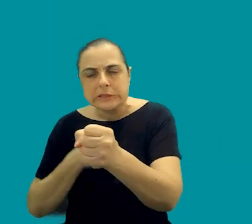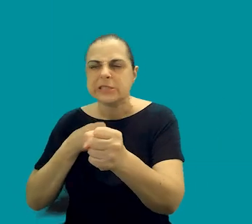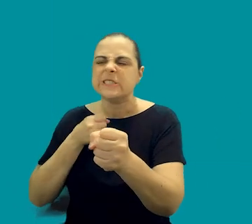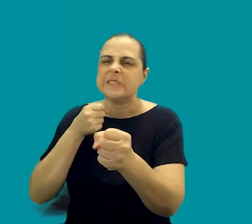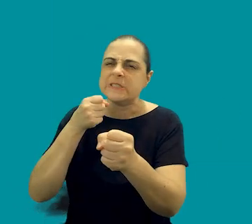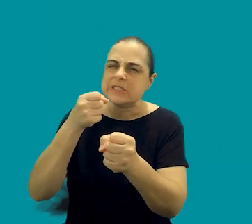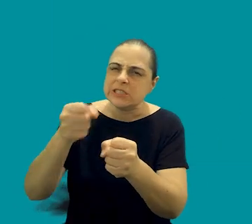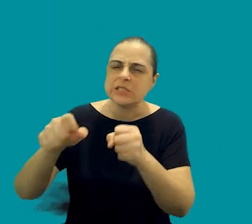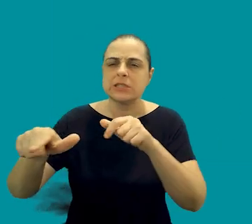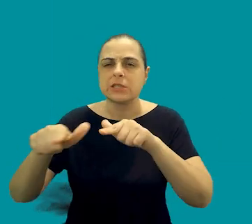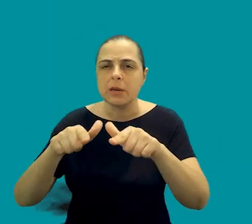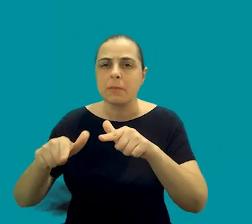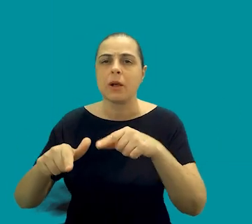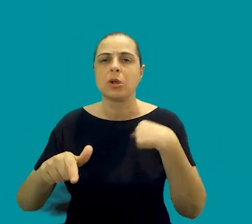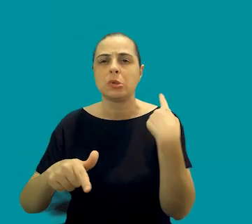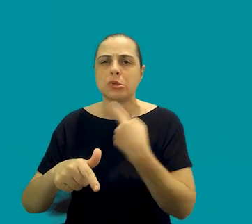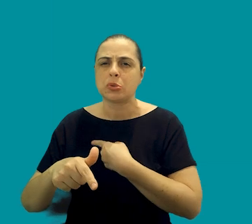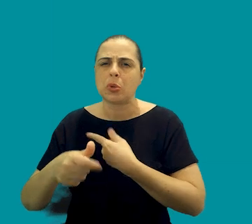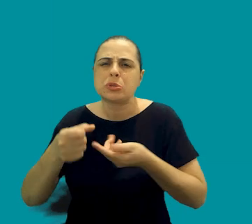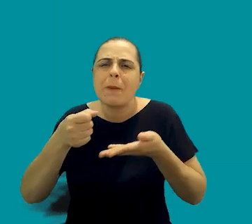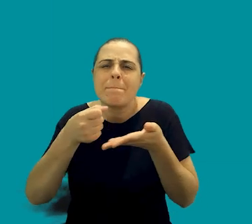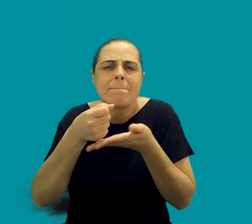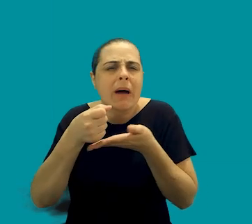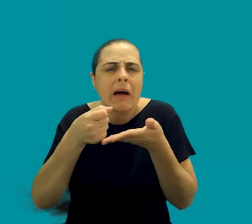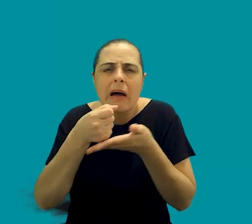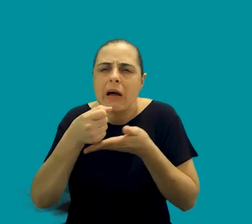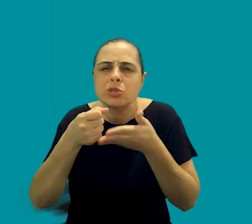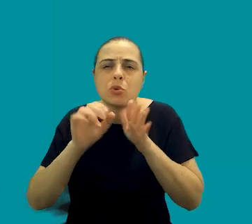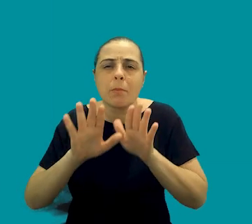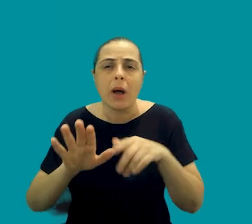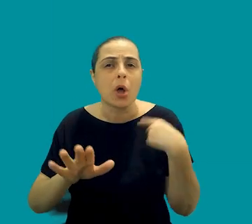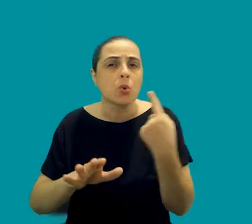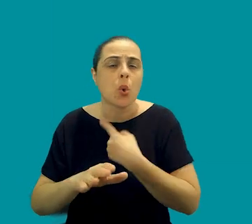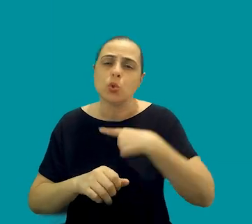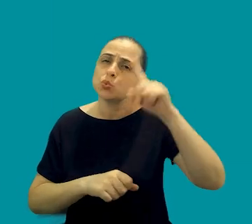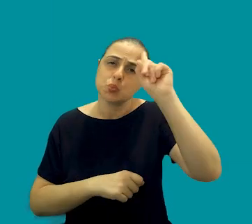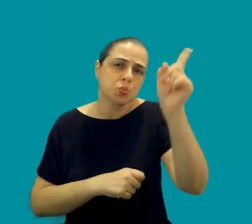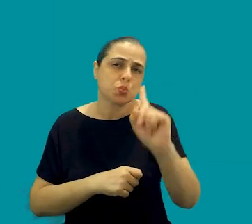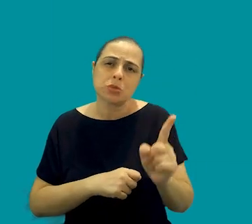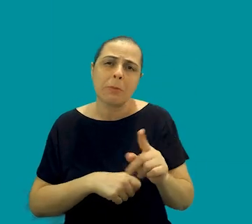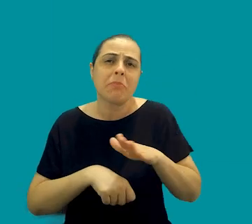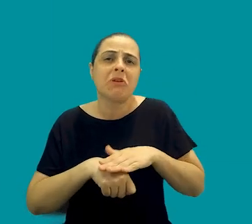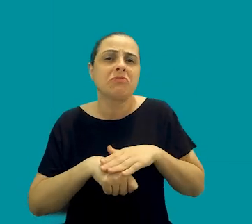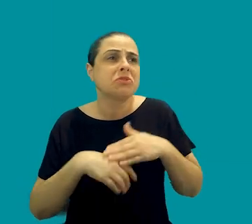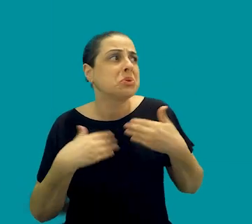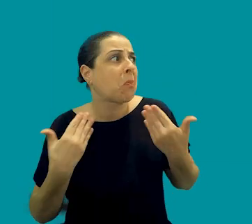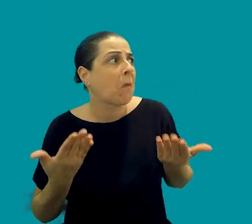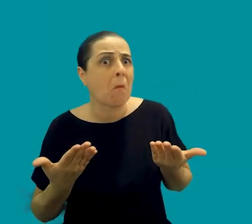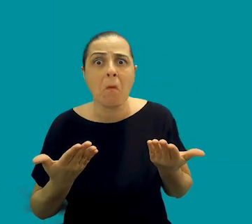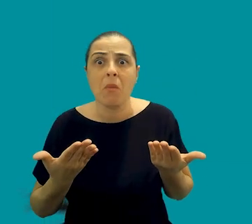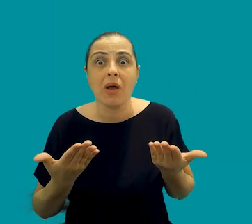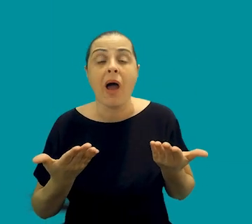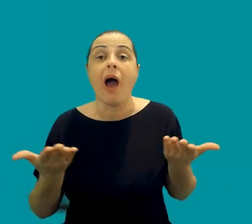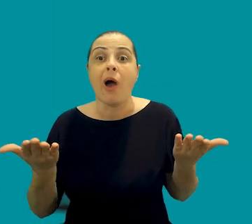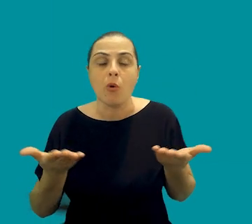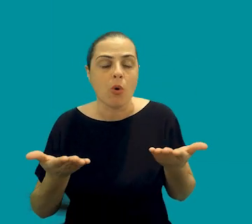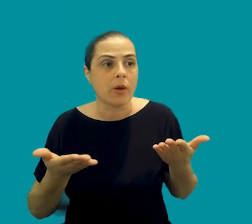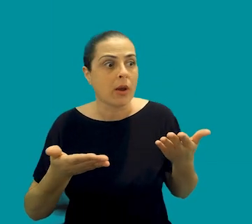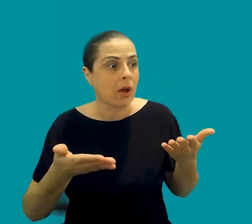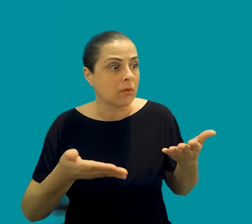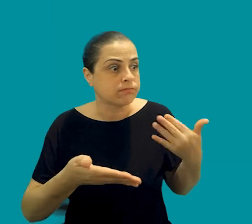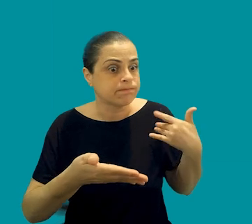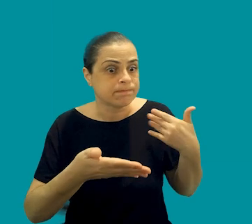competências básicas, a gente foi bater porta, a gente não tinha noção do que tinha que fazer. Então, hoje, já acho que tem que olhar, né, na